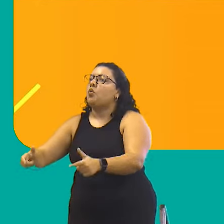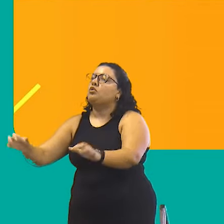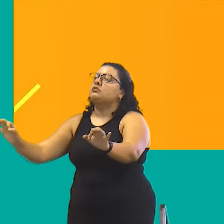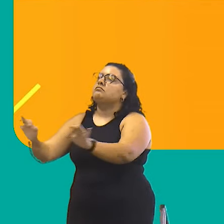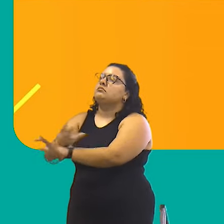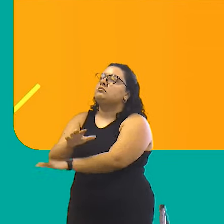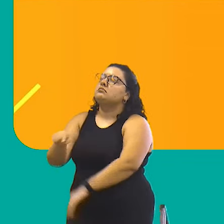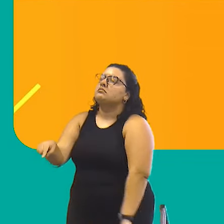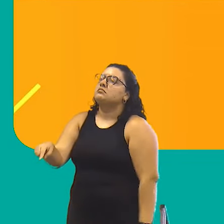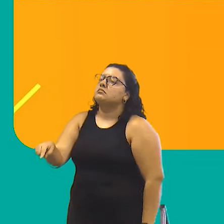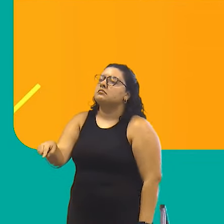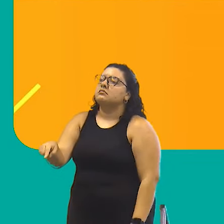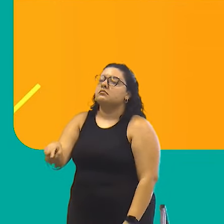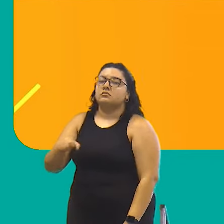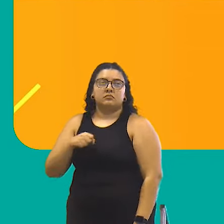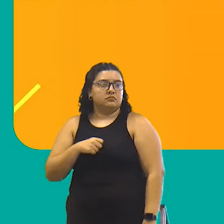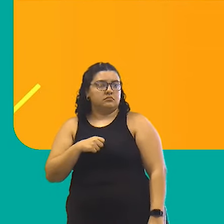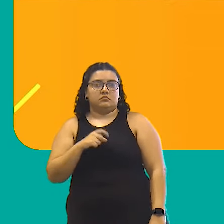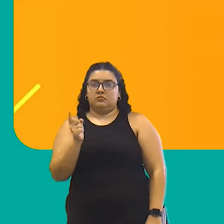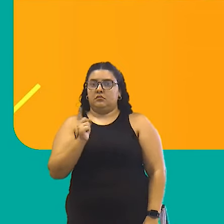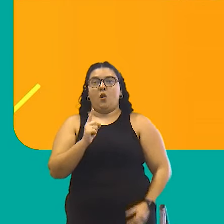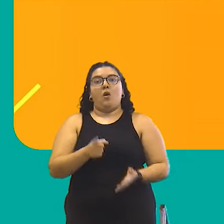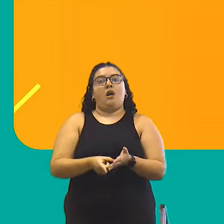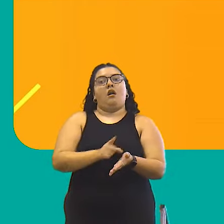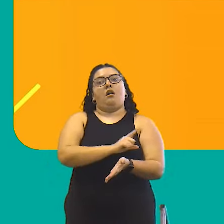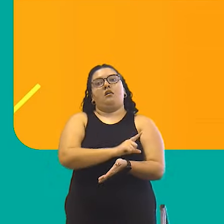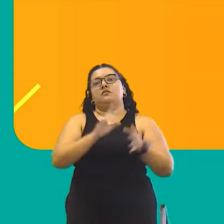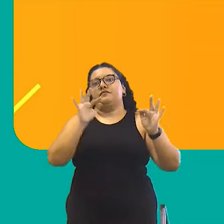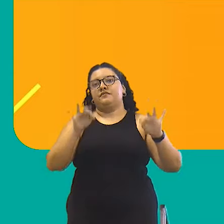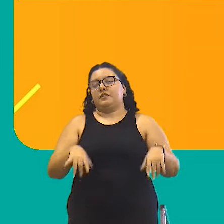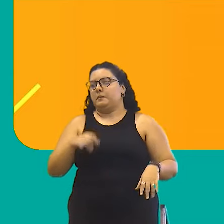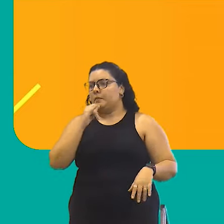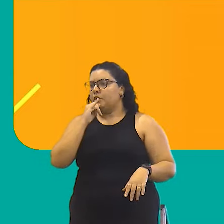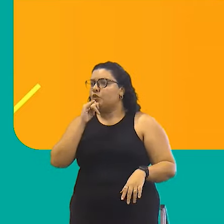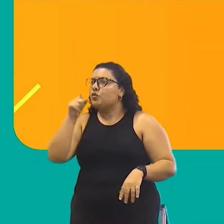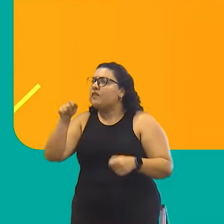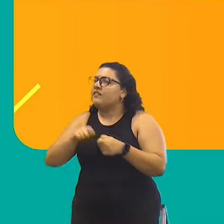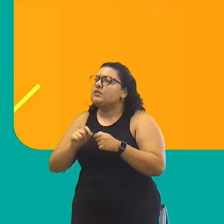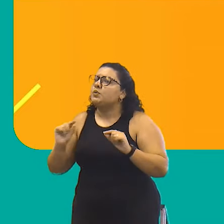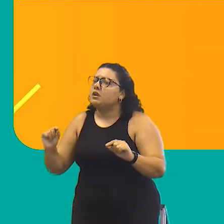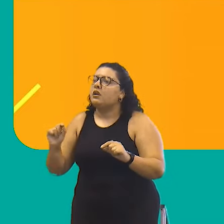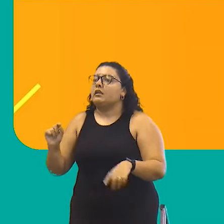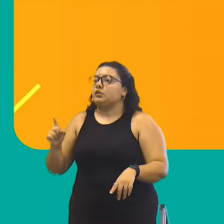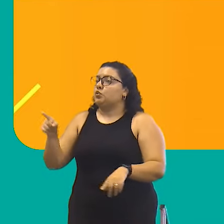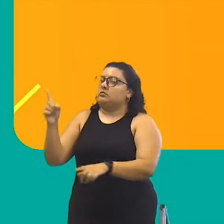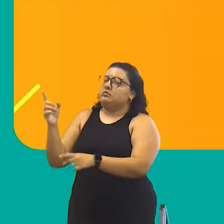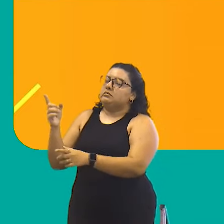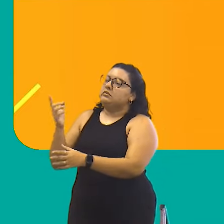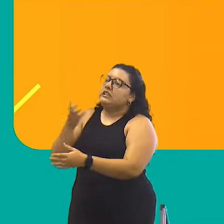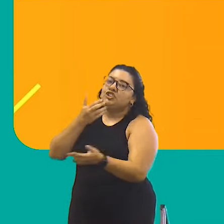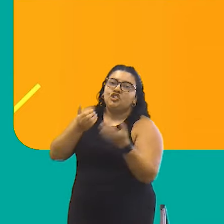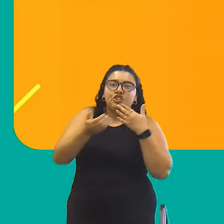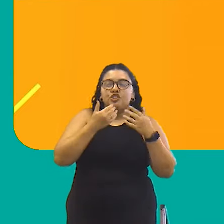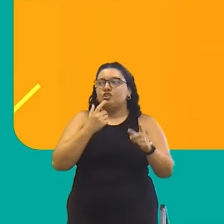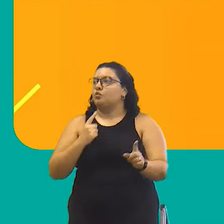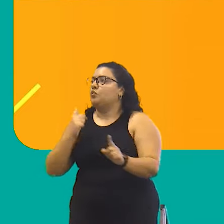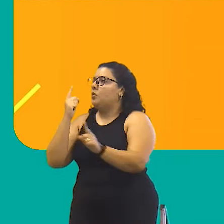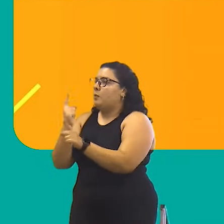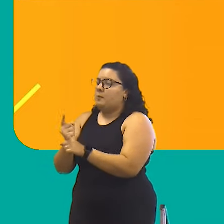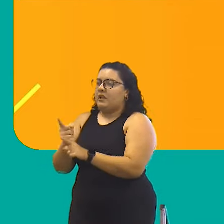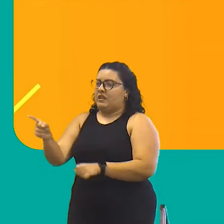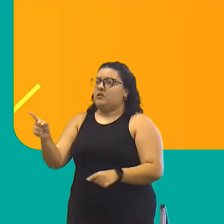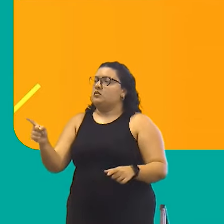terminar? Não. Já pensou, te jogam na selva, o que você tem que fazer? Não sei, aí você tem que descobrir lá o que você tem que fazer. Você vai ficar